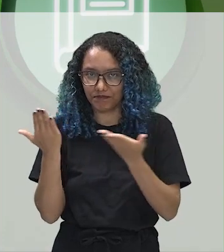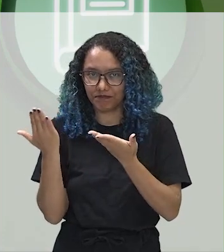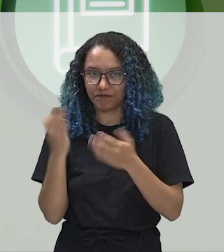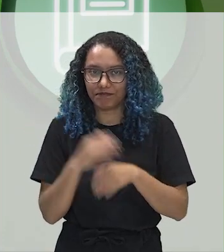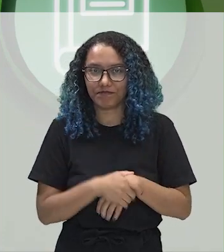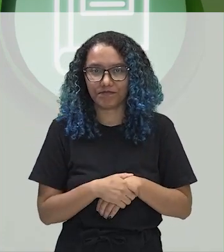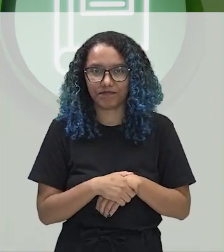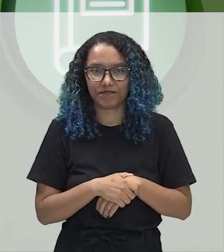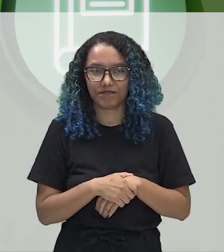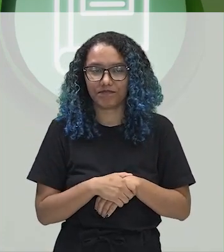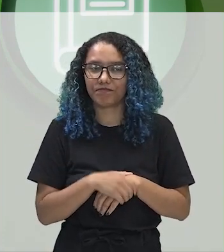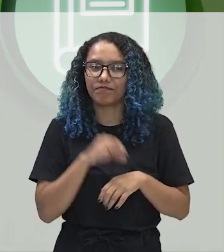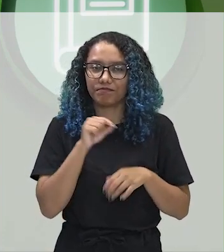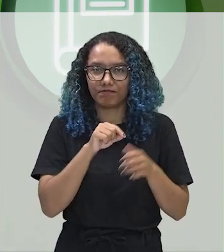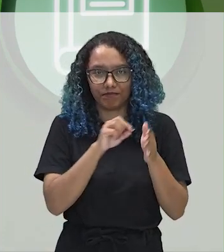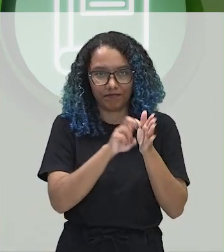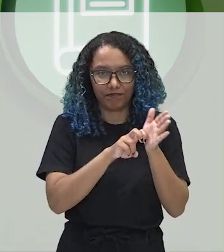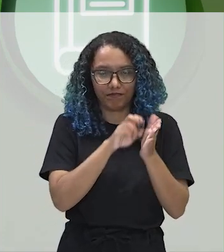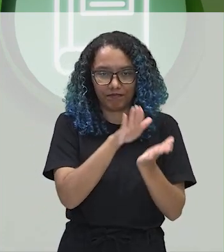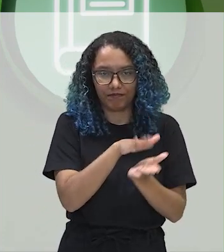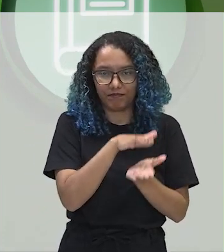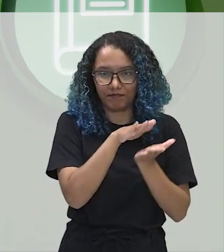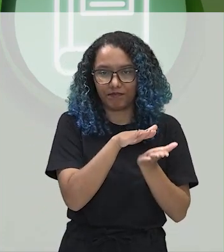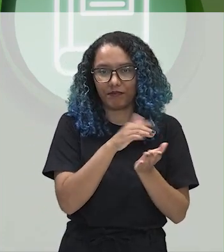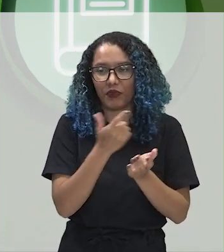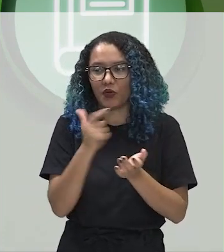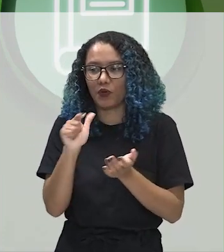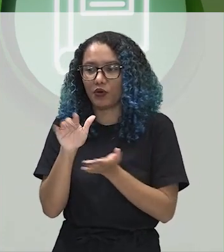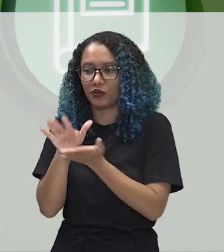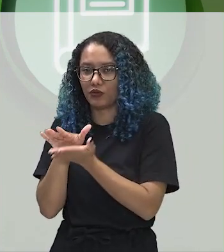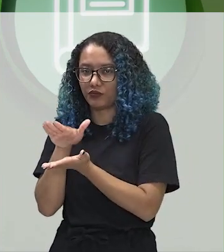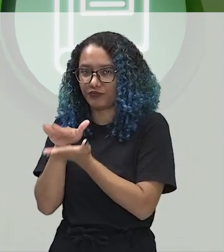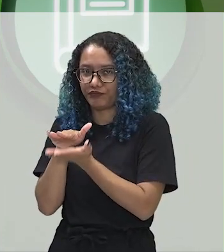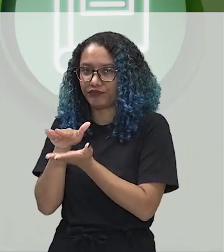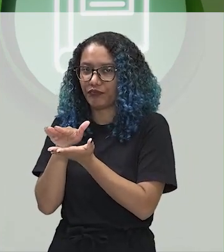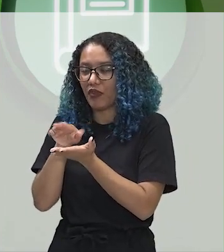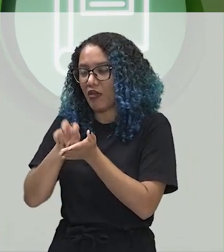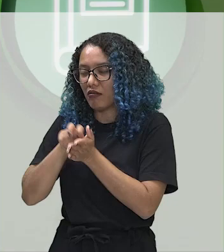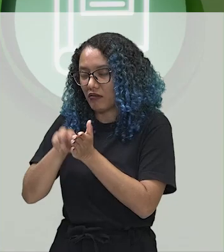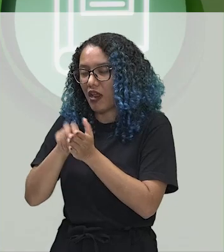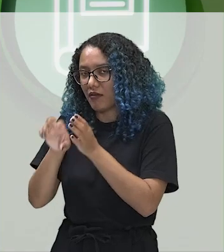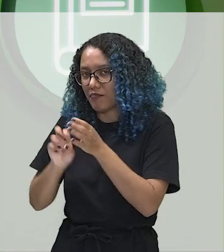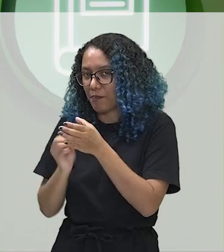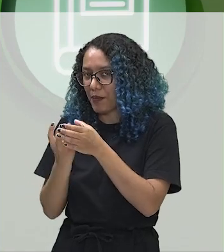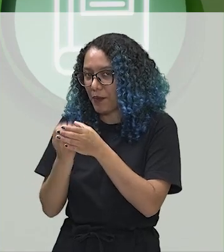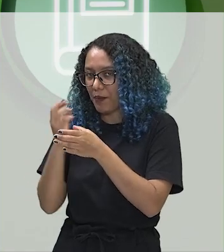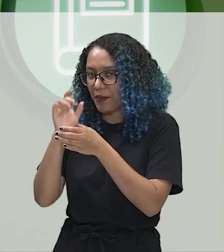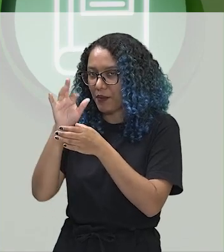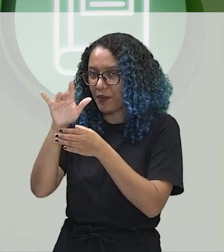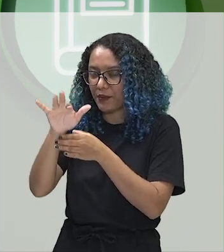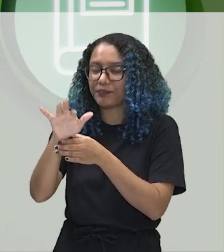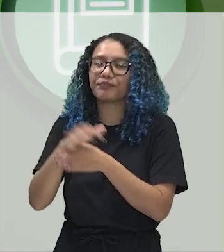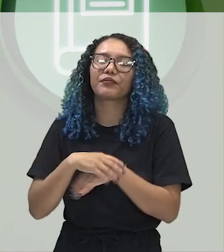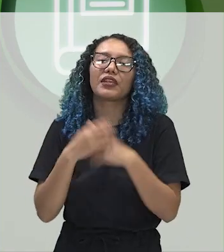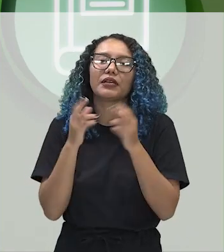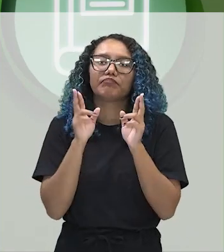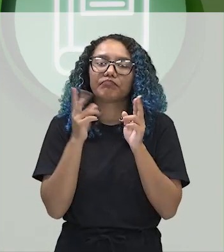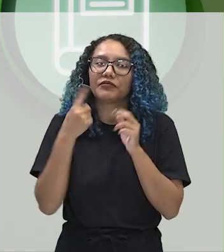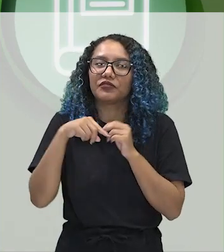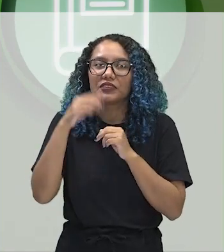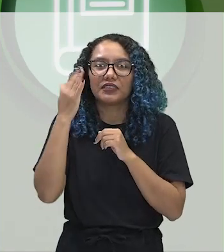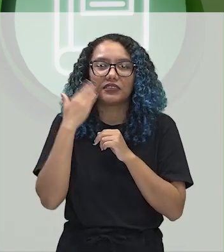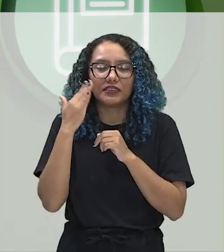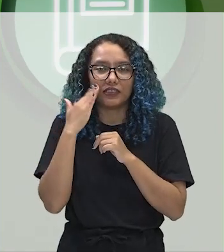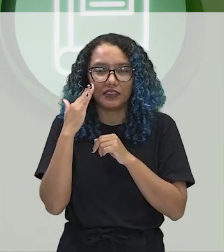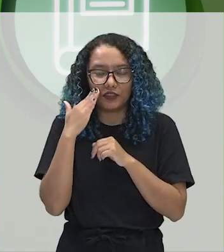de levitação magnética e o trem aí a vapor. Espero que vocês tenham entendido e lembre-se,